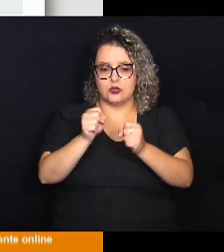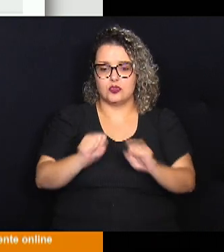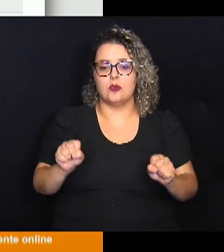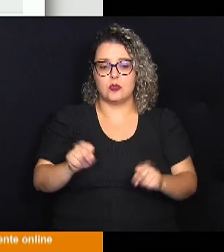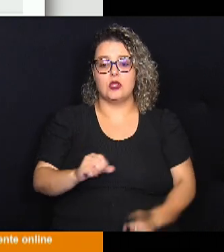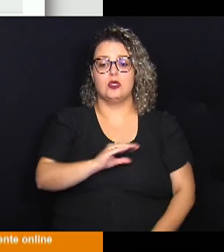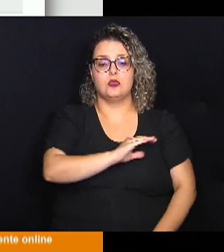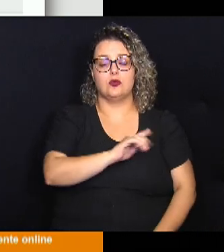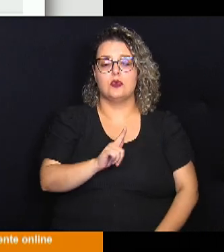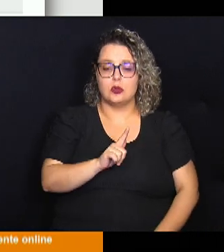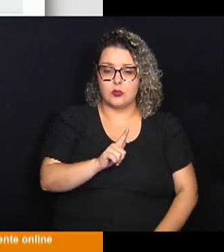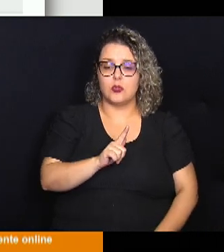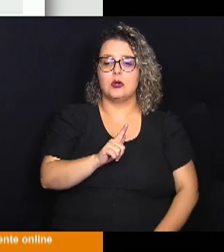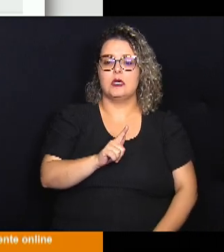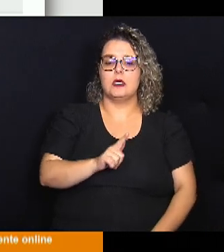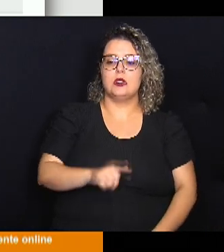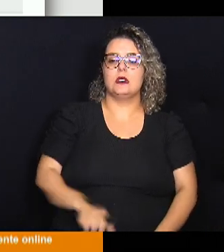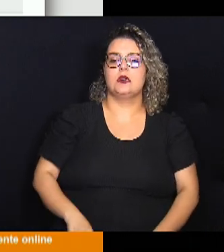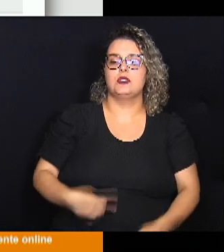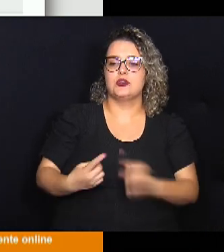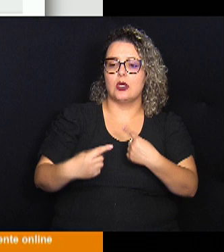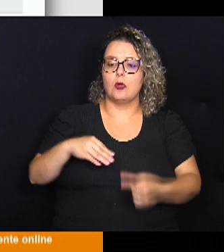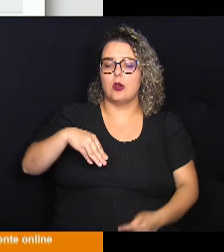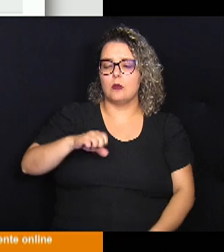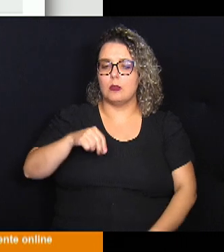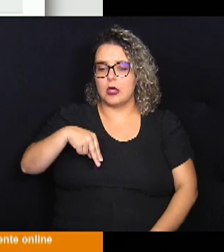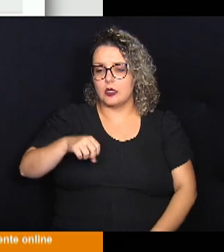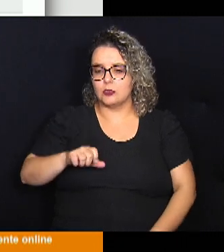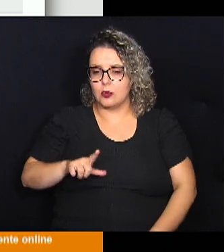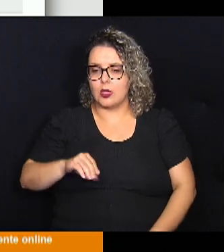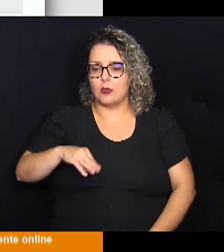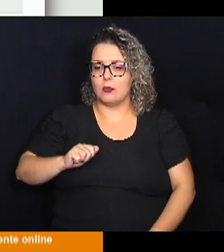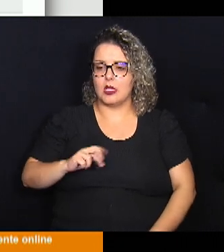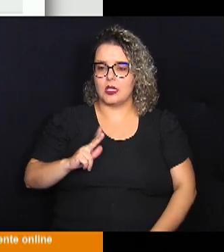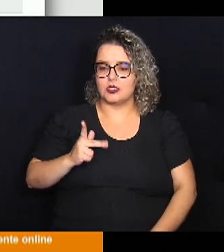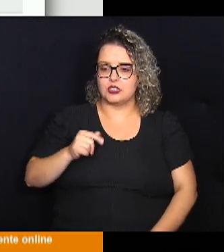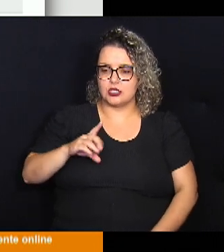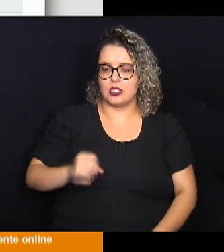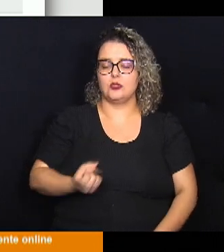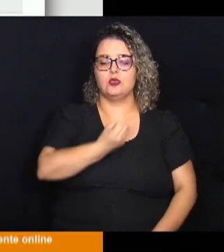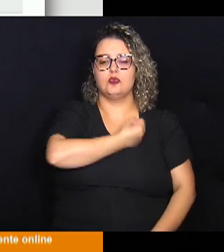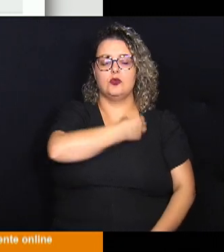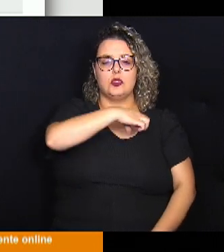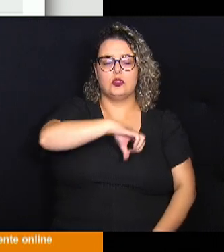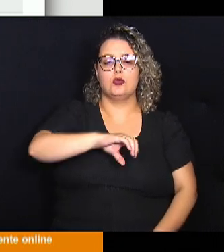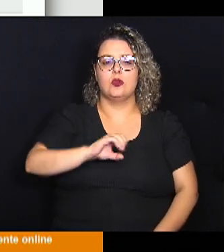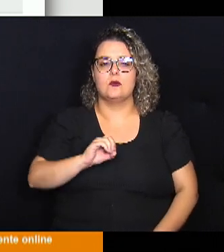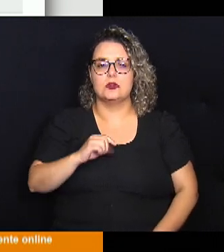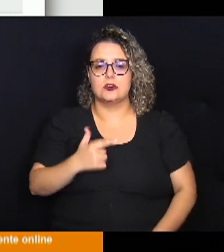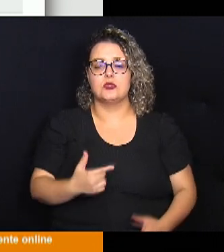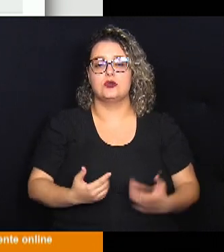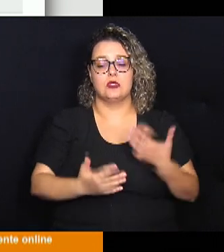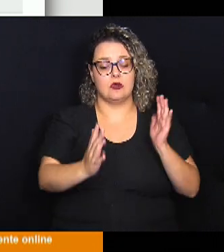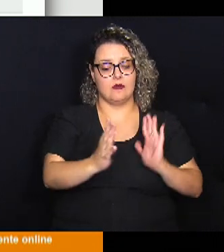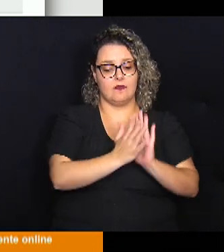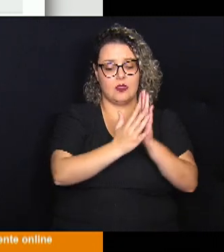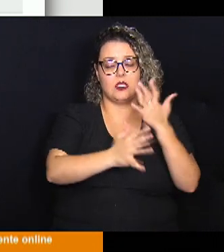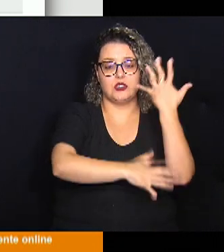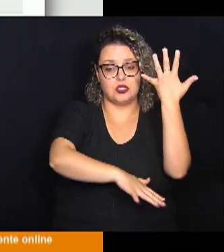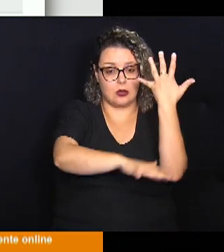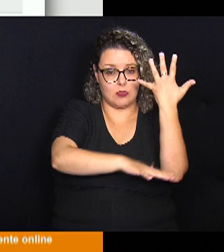na Rua Manuel Machado Pereira, 902, em frente à Praça da Concórdia. Lembrando que o